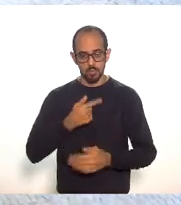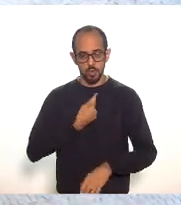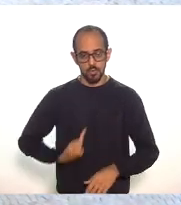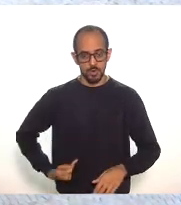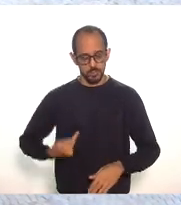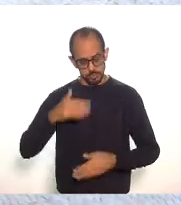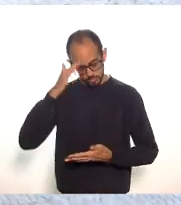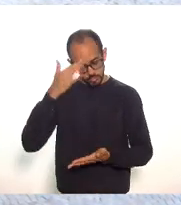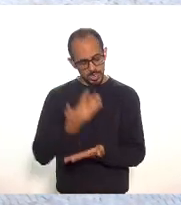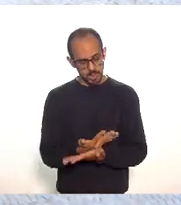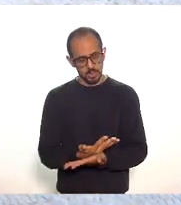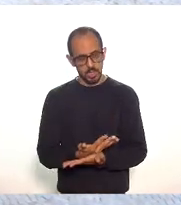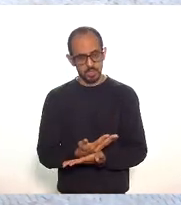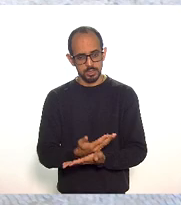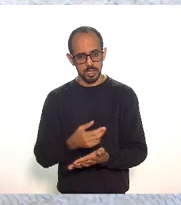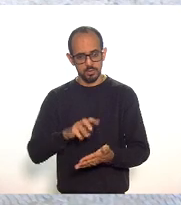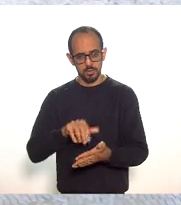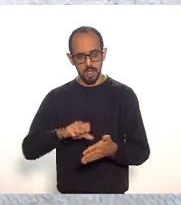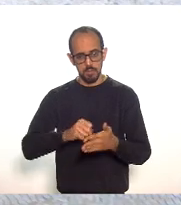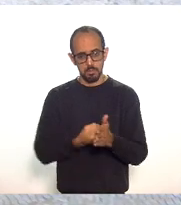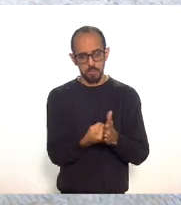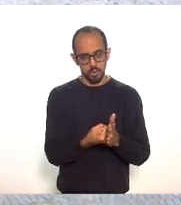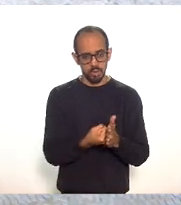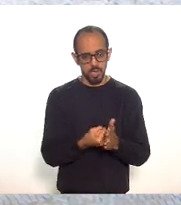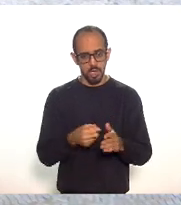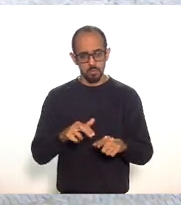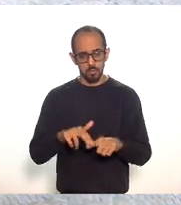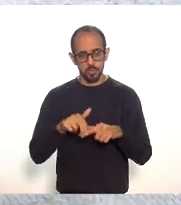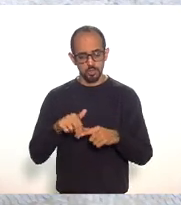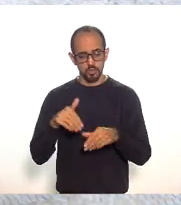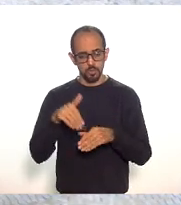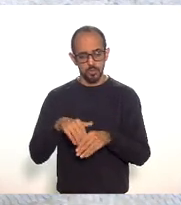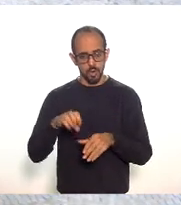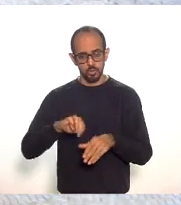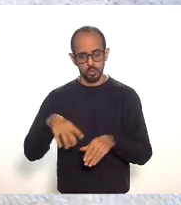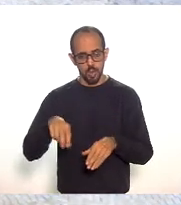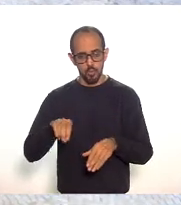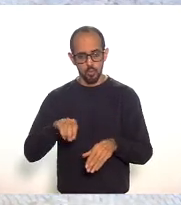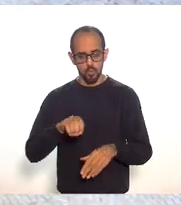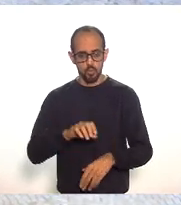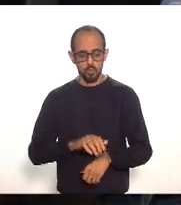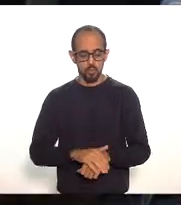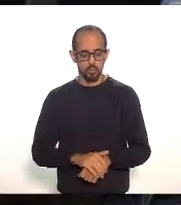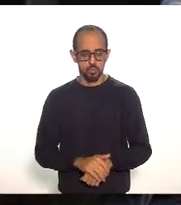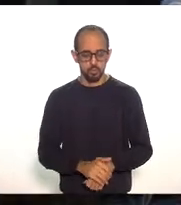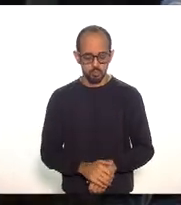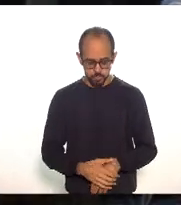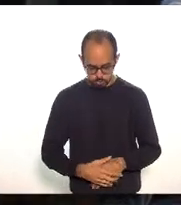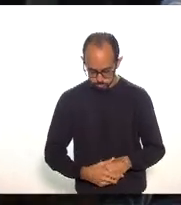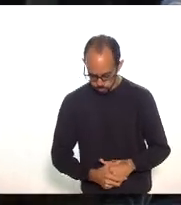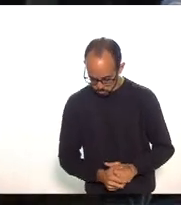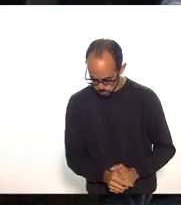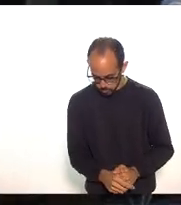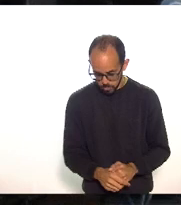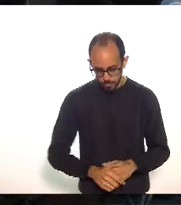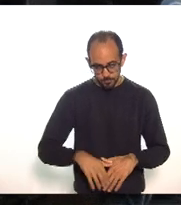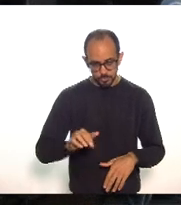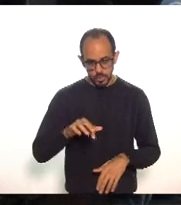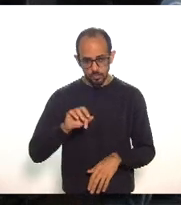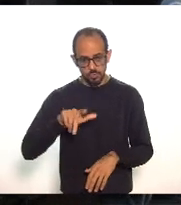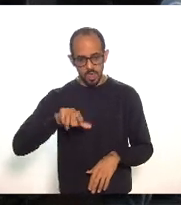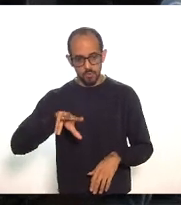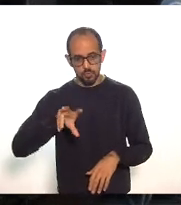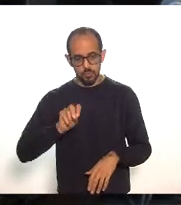será sensível em vietar esse projeto, por isso eu voto não, presidente. Deputado Paubel, vota não. Deputado Flávio